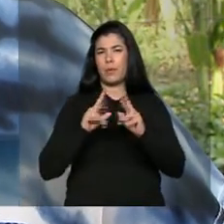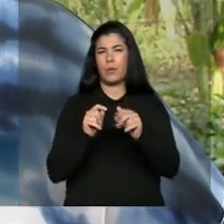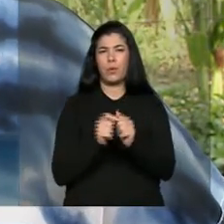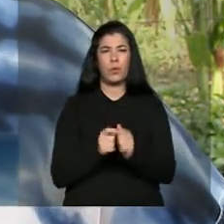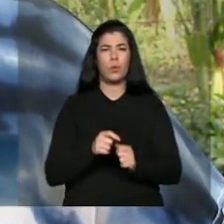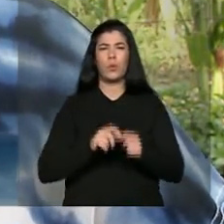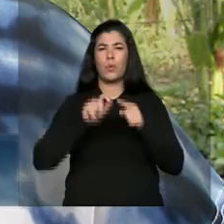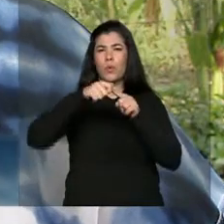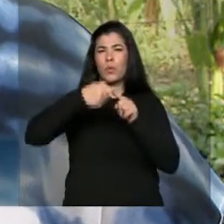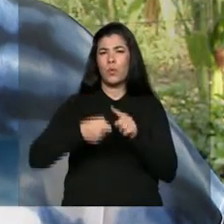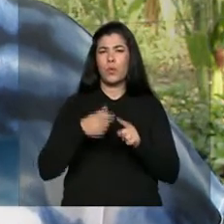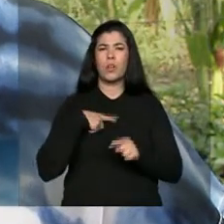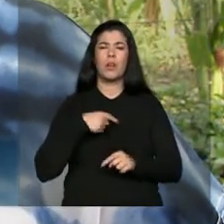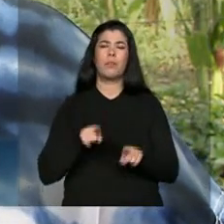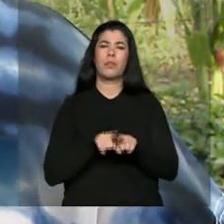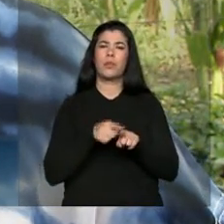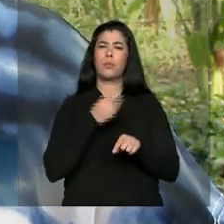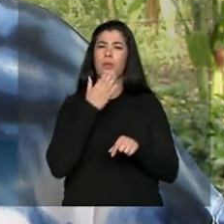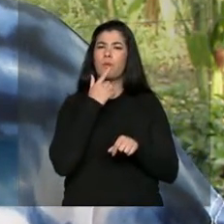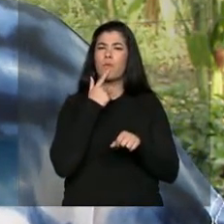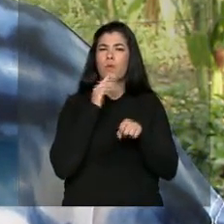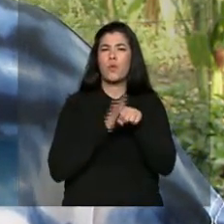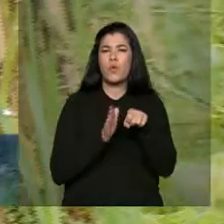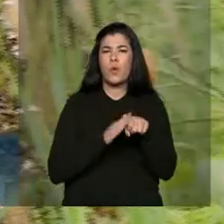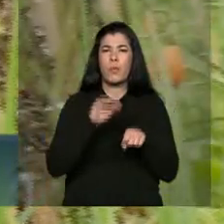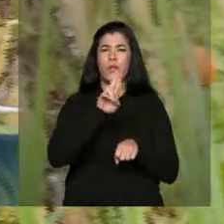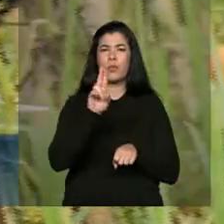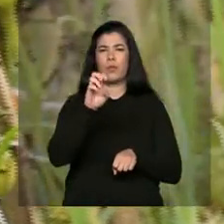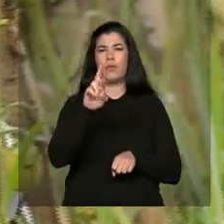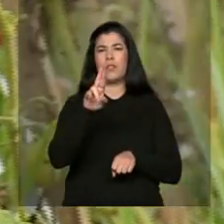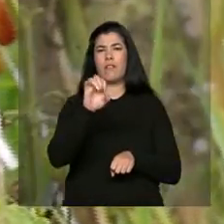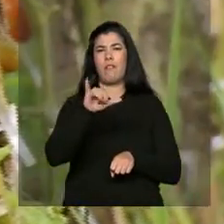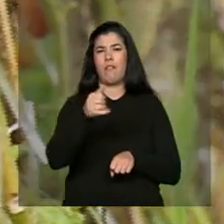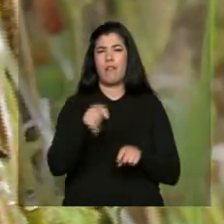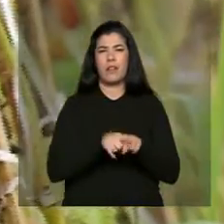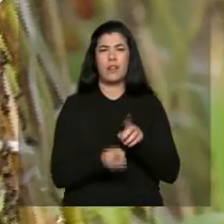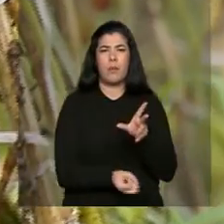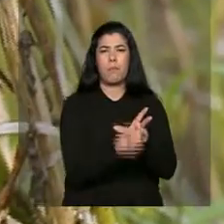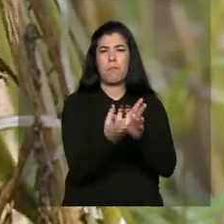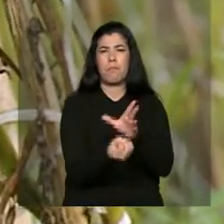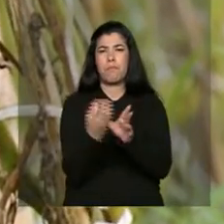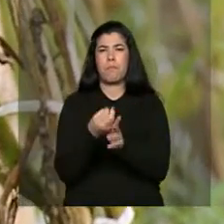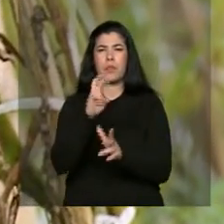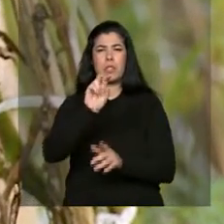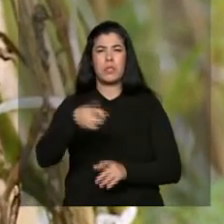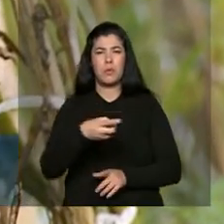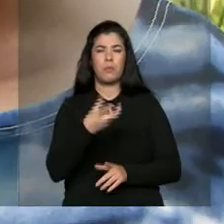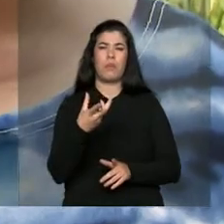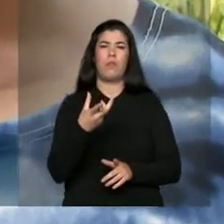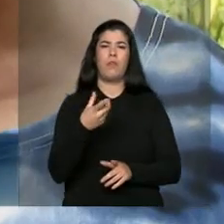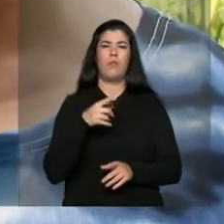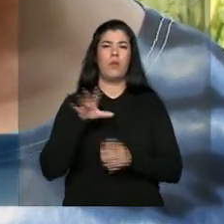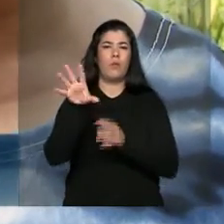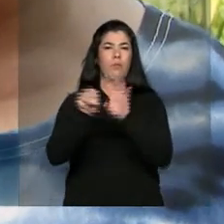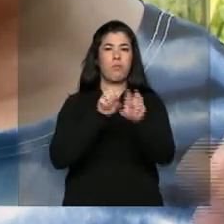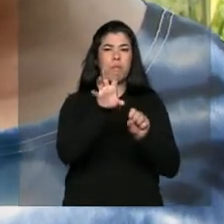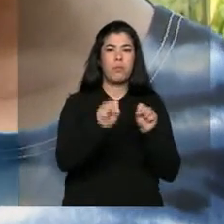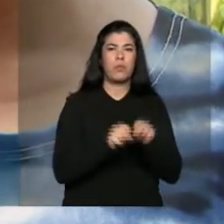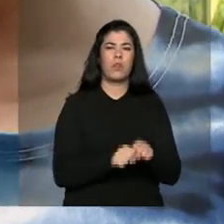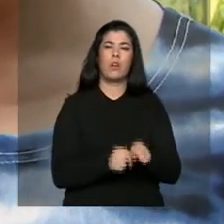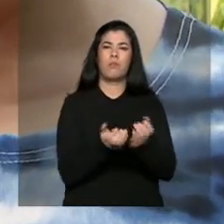cerejinha. Cerejinha também é um ponto muito forte, porque você planta 5 mil pés, você colhe o quê? 1.000